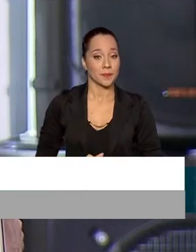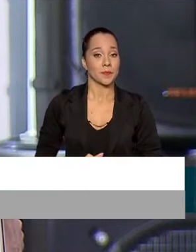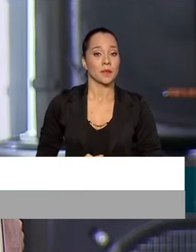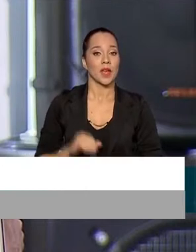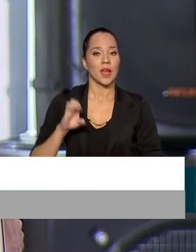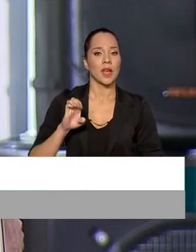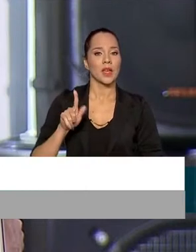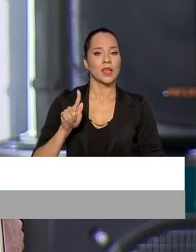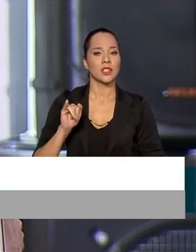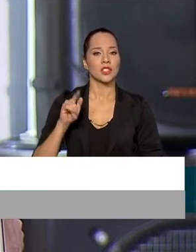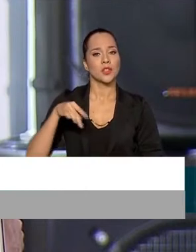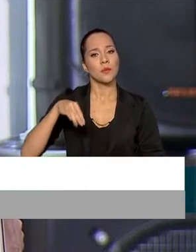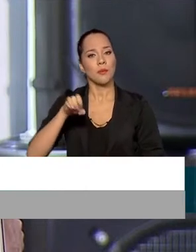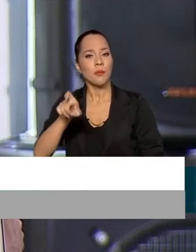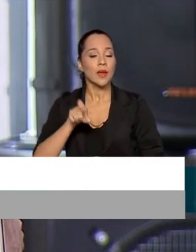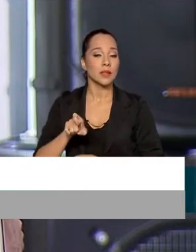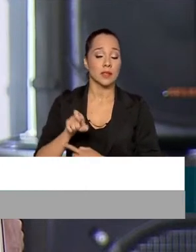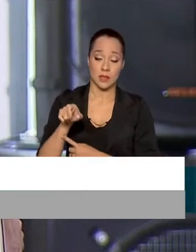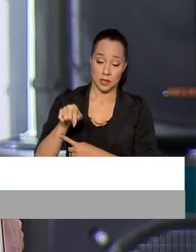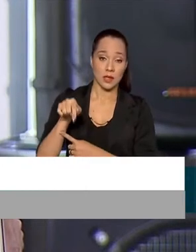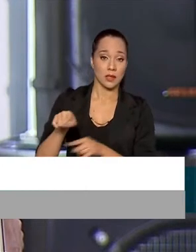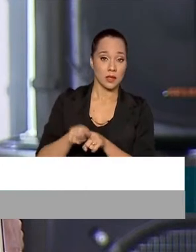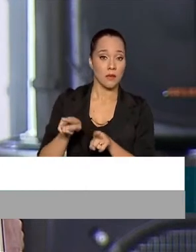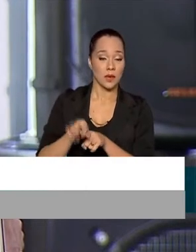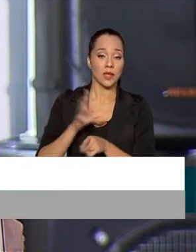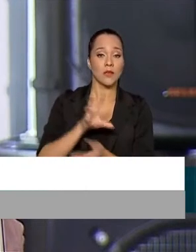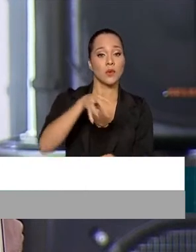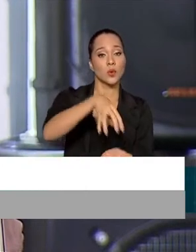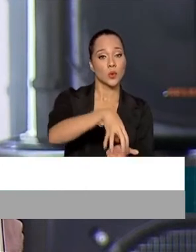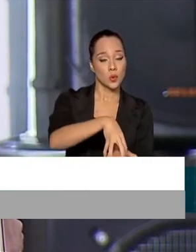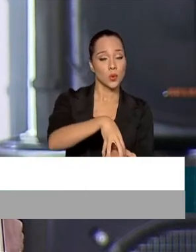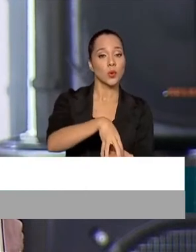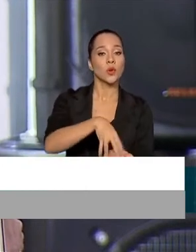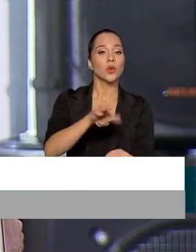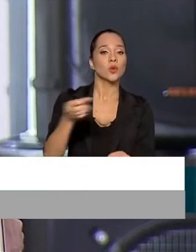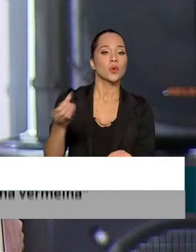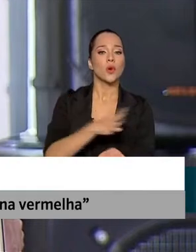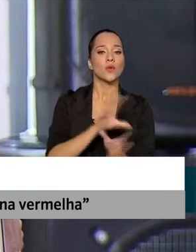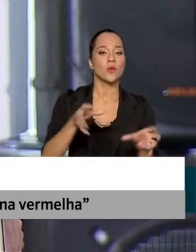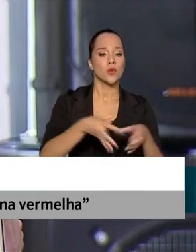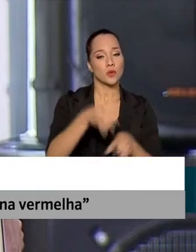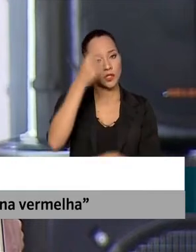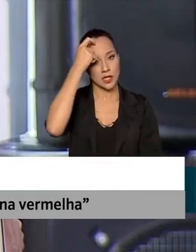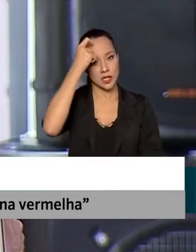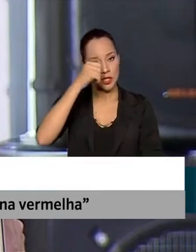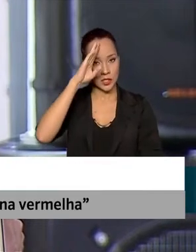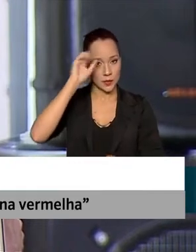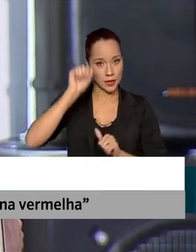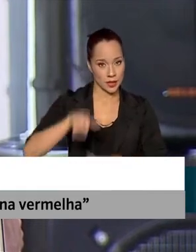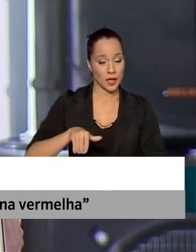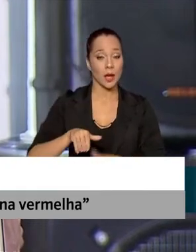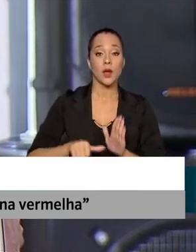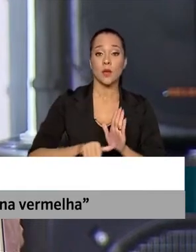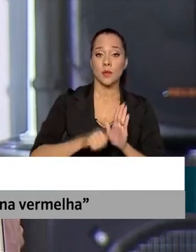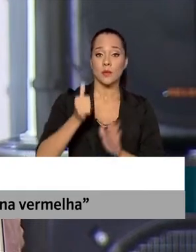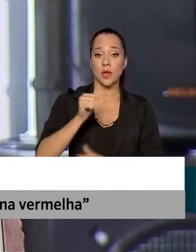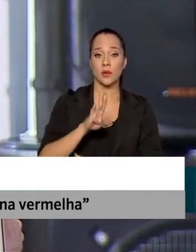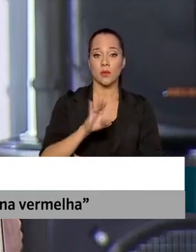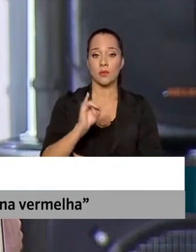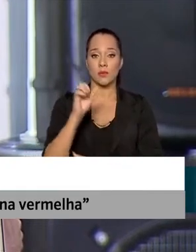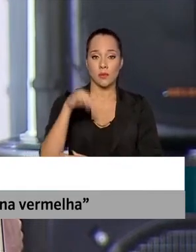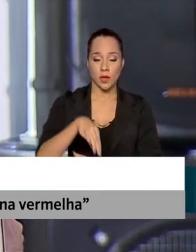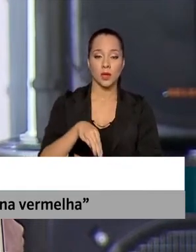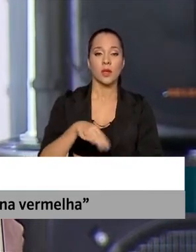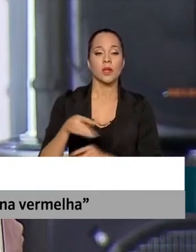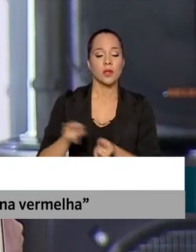ESIMEX. Ainda neste contexto, foi implantado o núcleo do mais novo Batalhão de Inteligência Militar, o 1º BIM, no